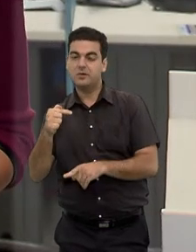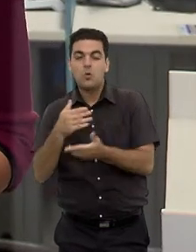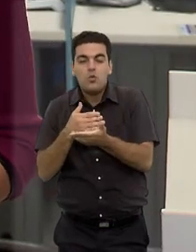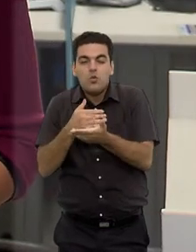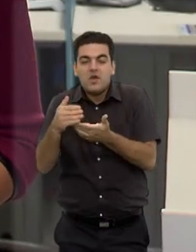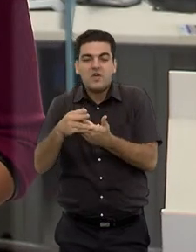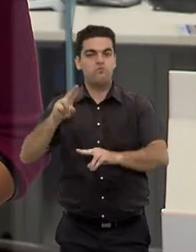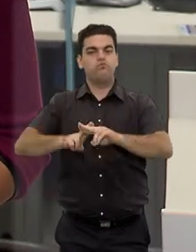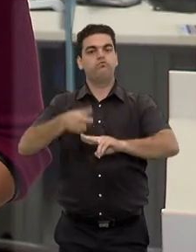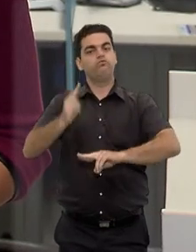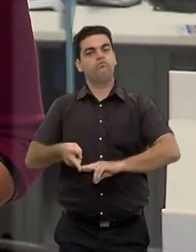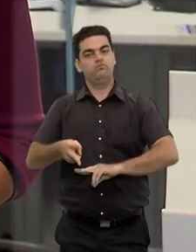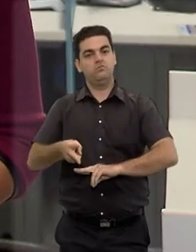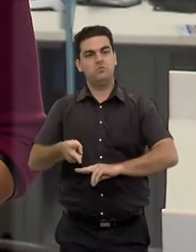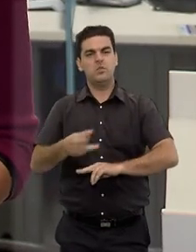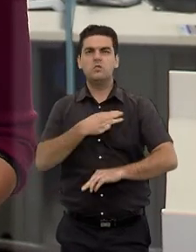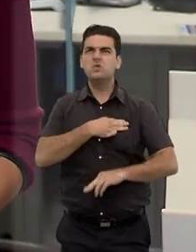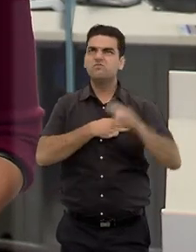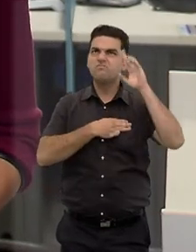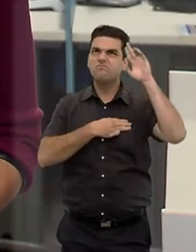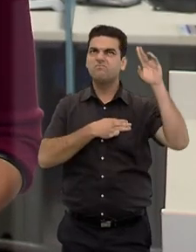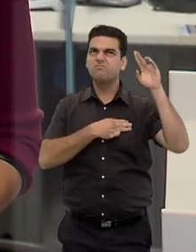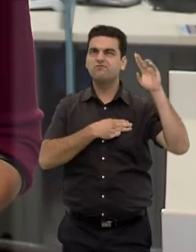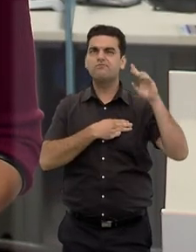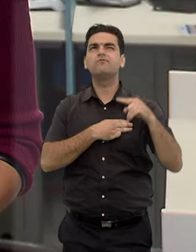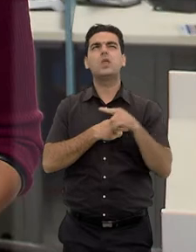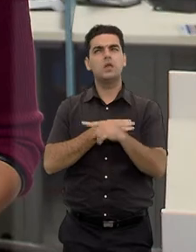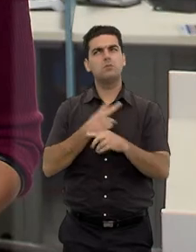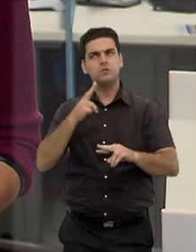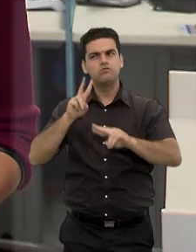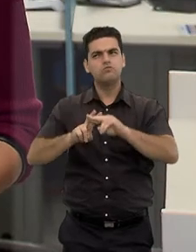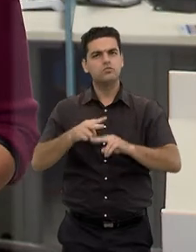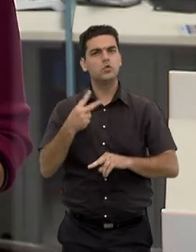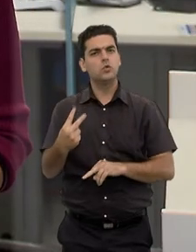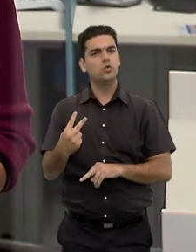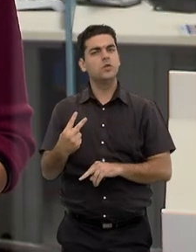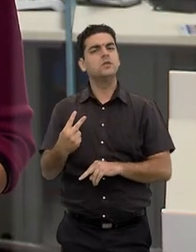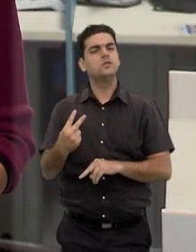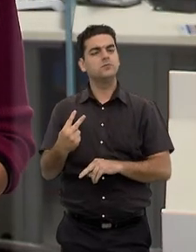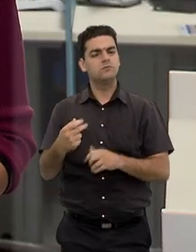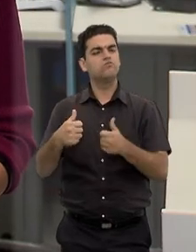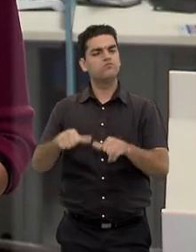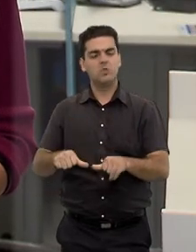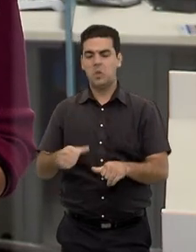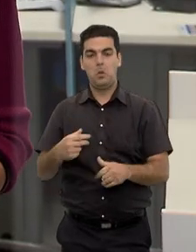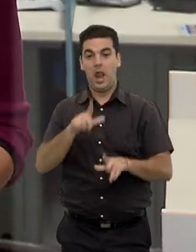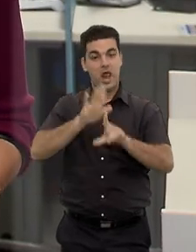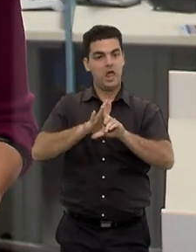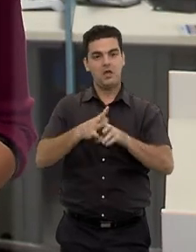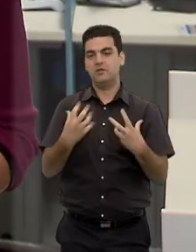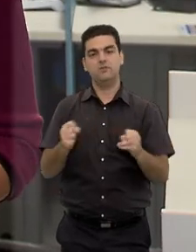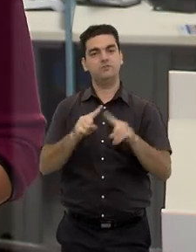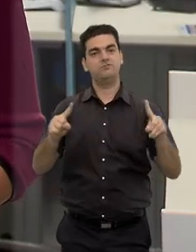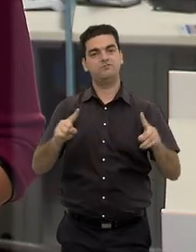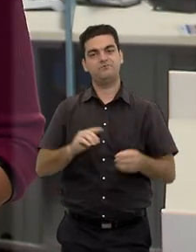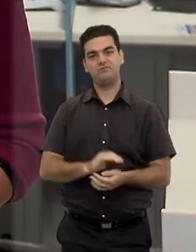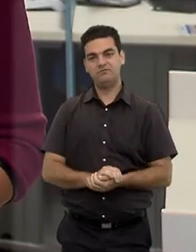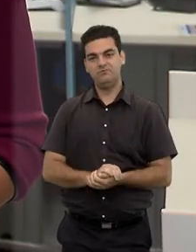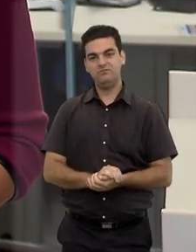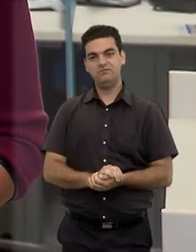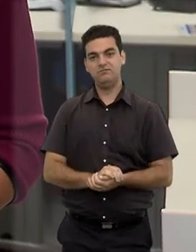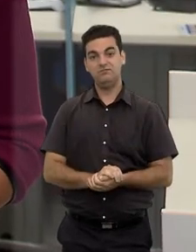em regime inicial fechado, porque os ministros entenderam que houve dupla punição pelo crime de peculato, o que não é permitido por